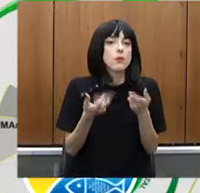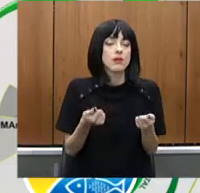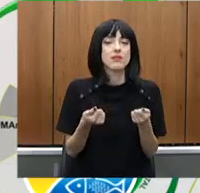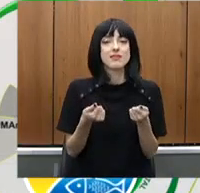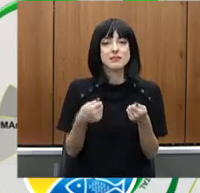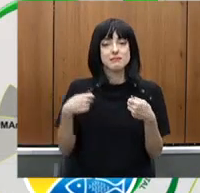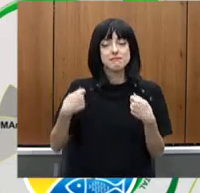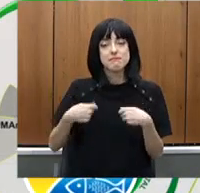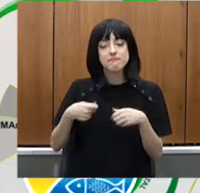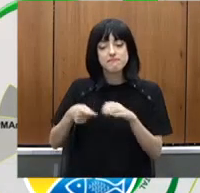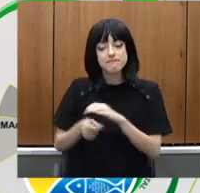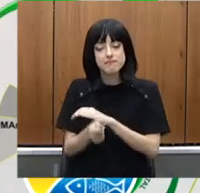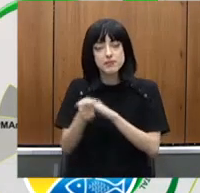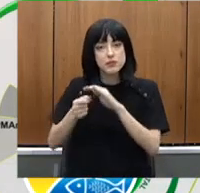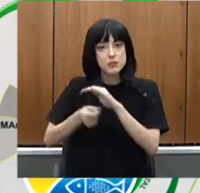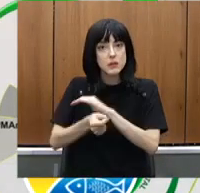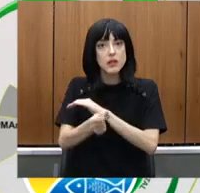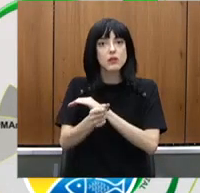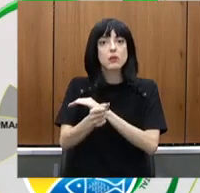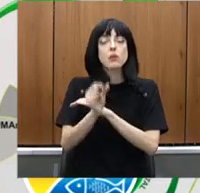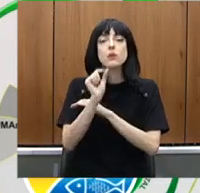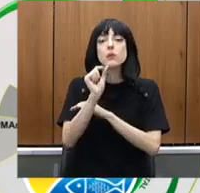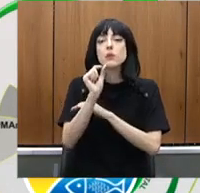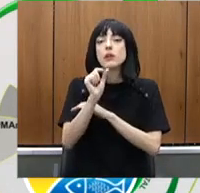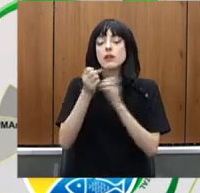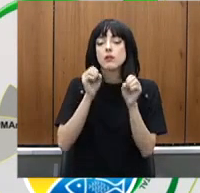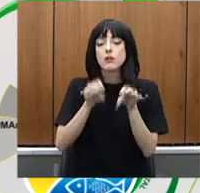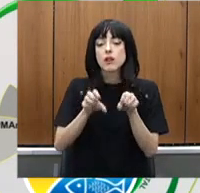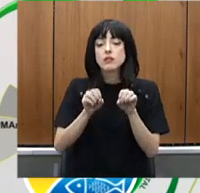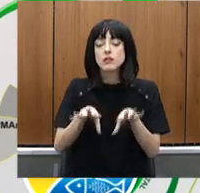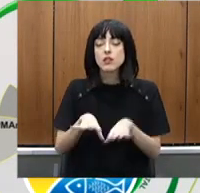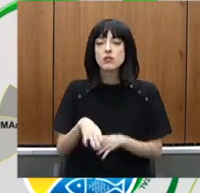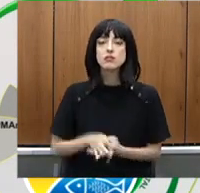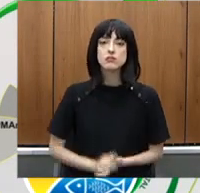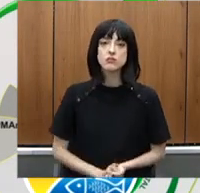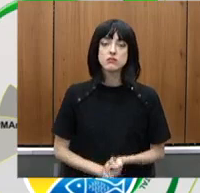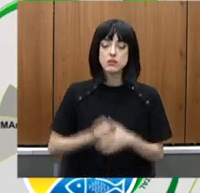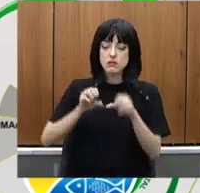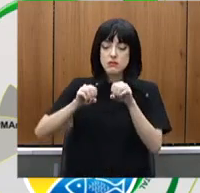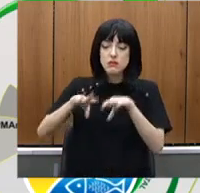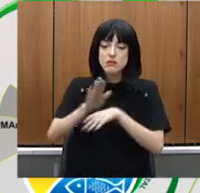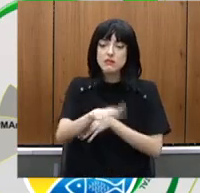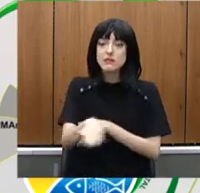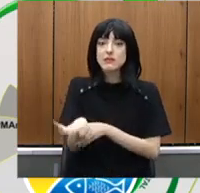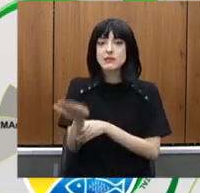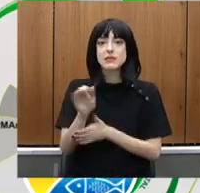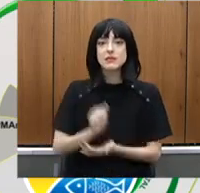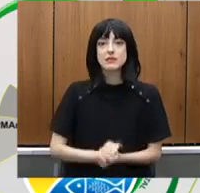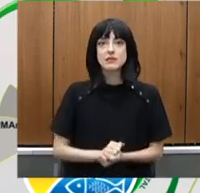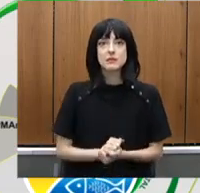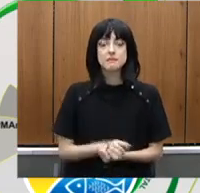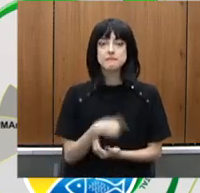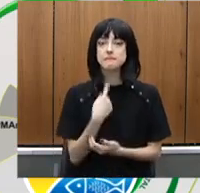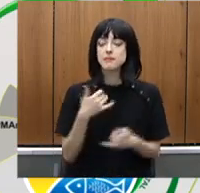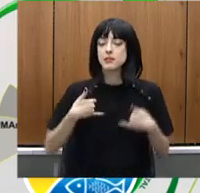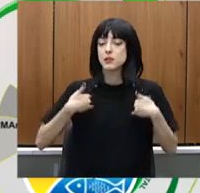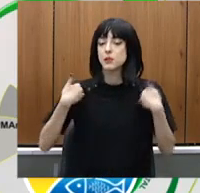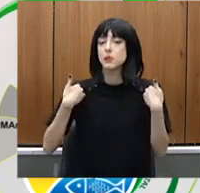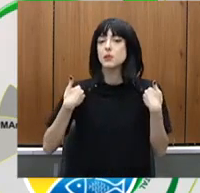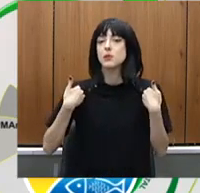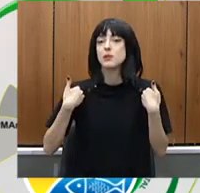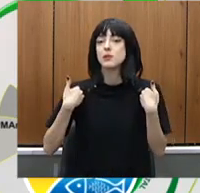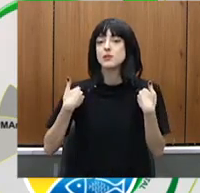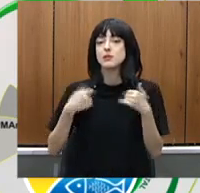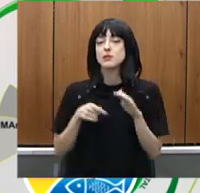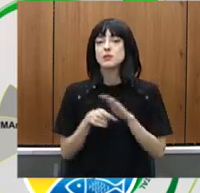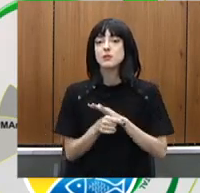educação investir no ensinamento das crianças e nós temos dois projetos que a gente vai citar Aqui tem vários outros mas esse aqui a gente tem muito orgulho dele o programa de